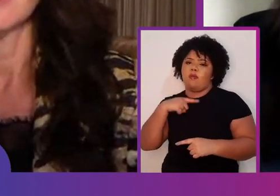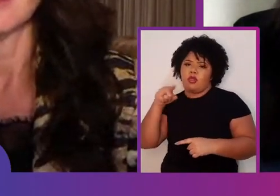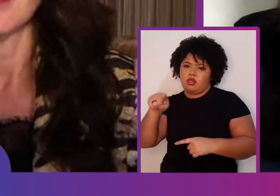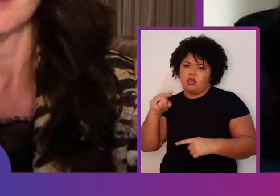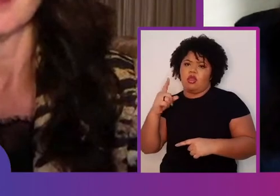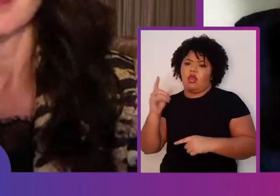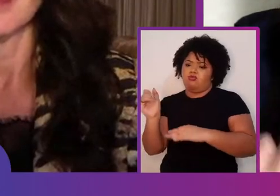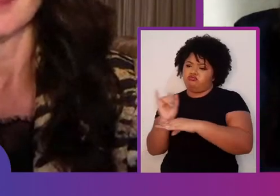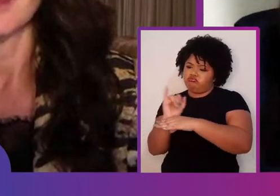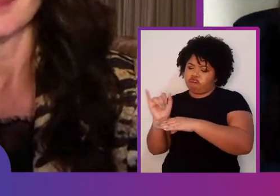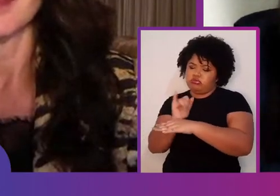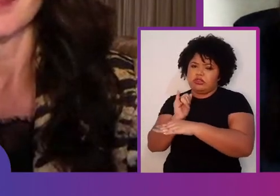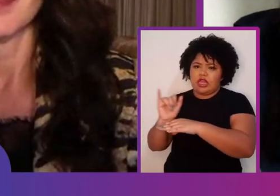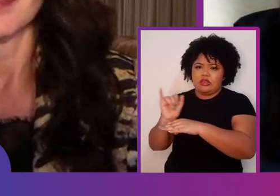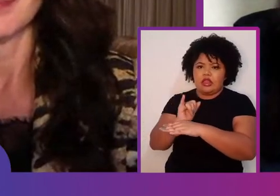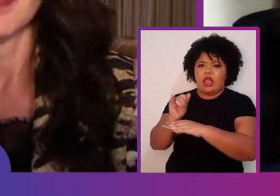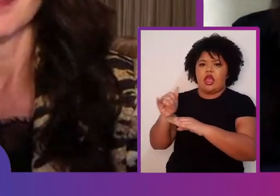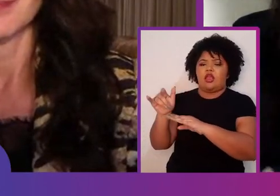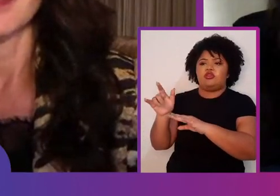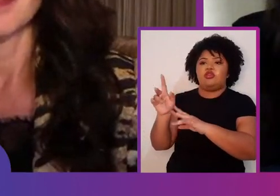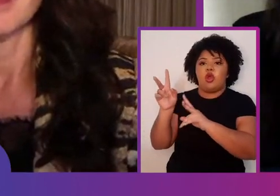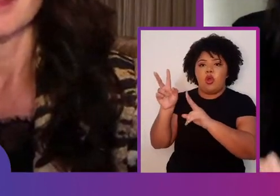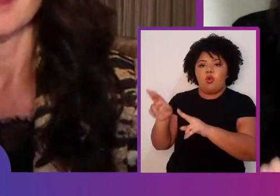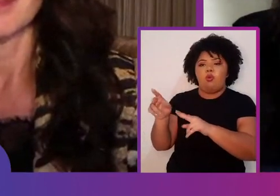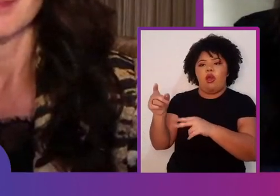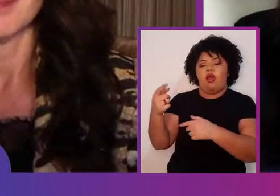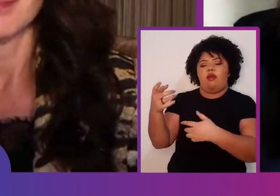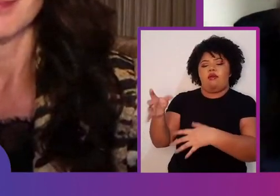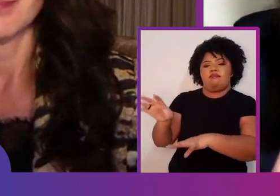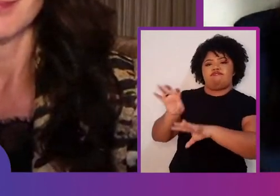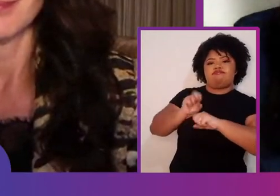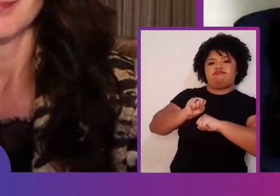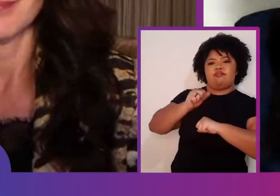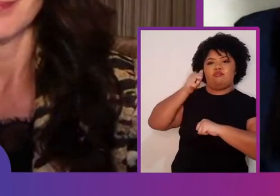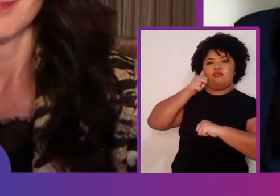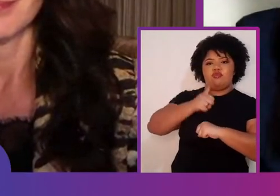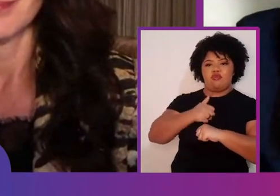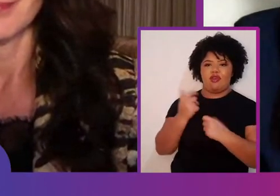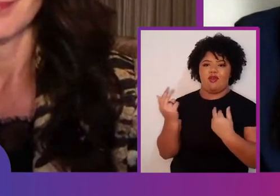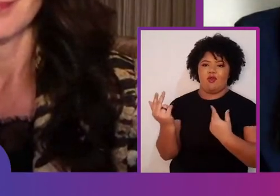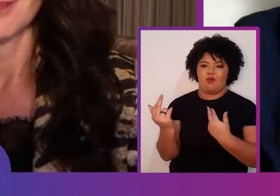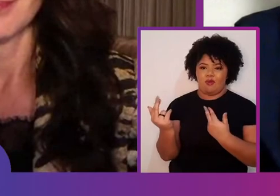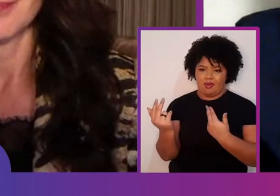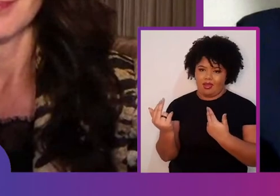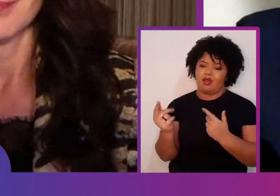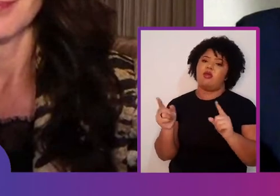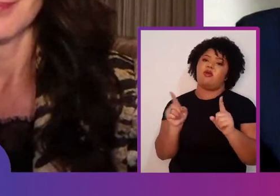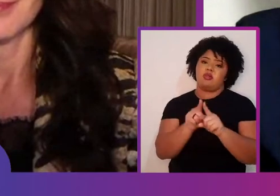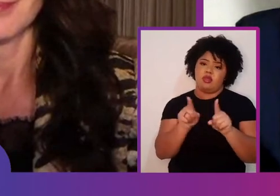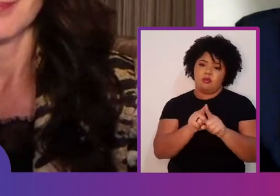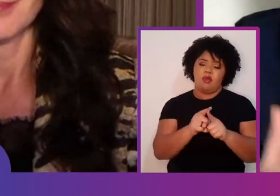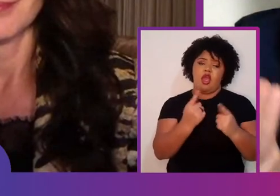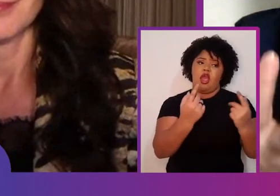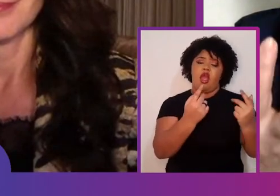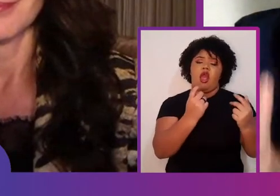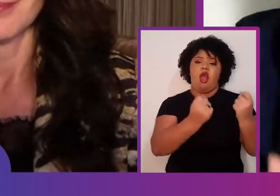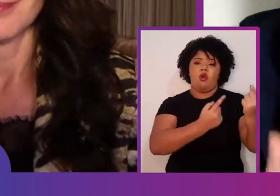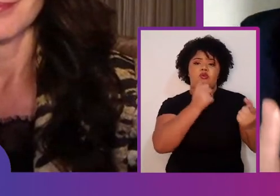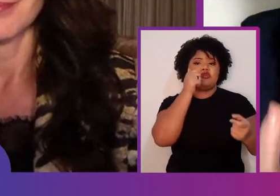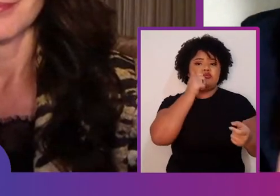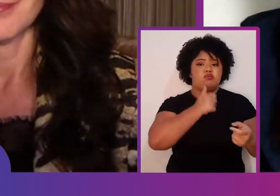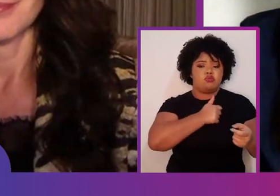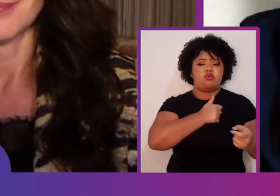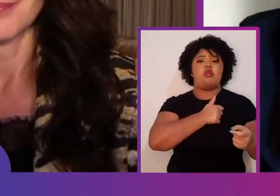arquetípicos matriarcais, né? São homens que têm o arquétipo patriarcal muito forte, assim como tem mulheres que têm o arquétipo patriarcal muito forte.